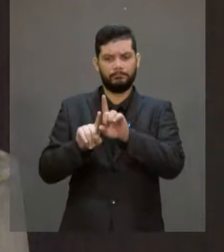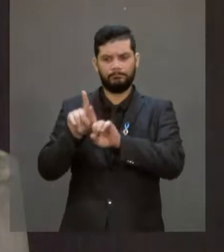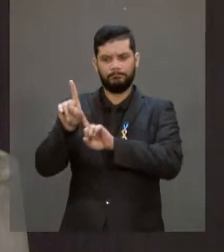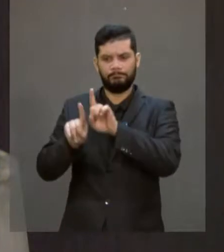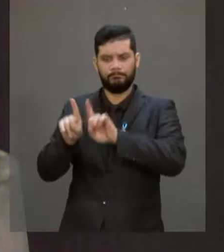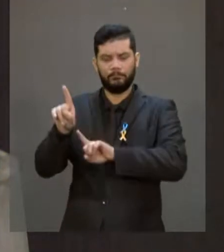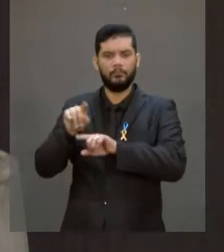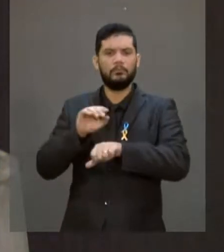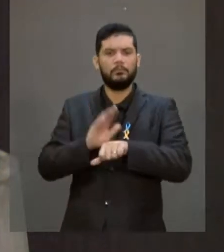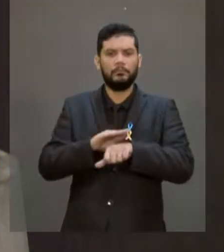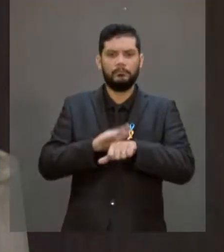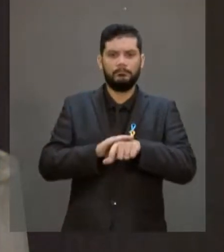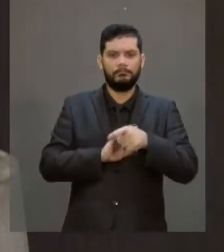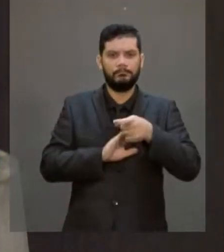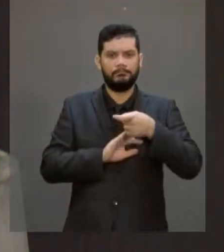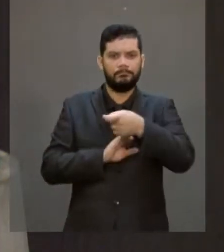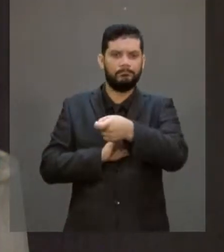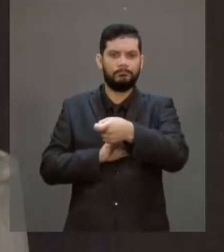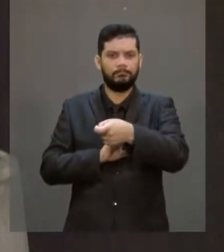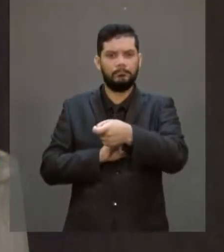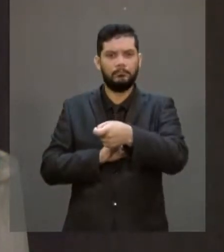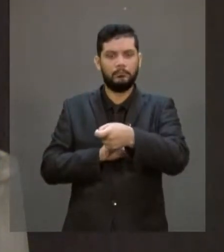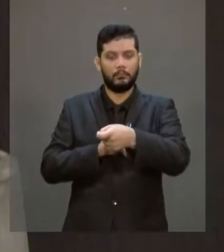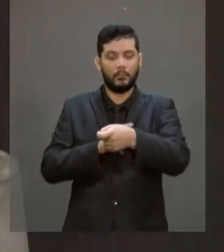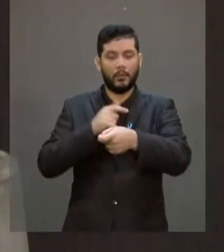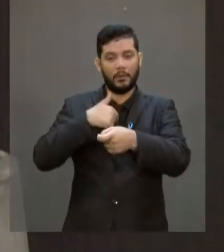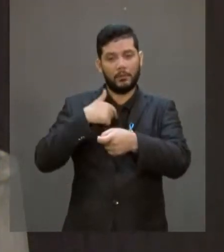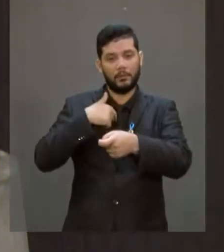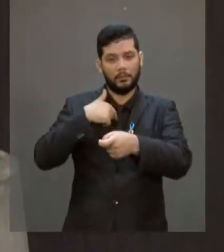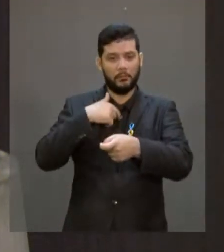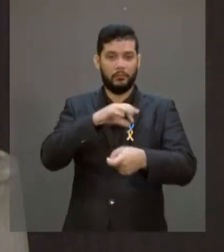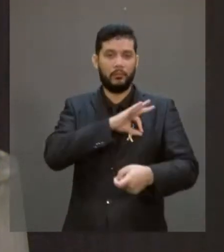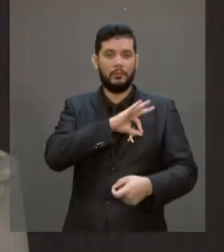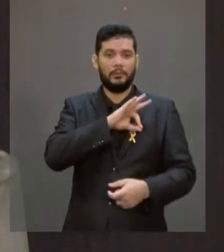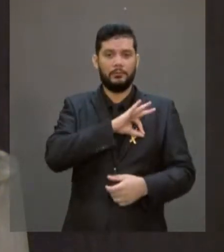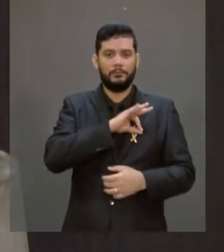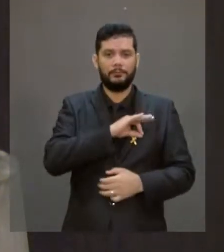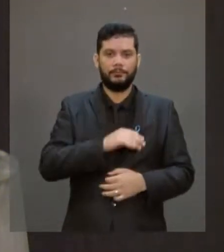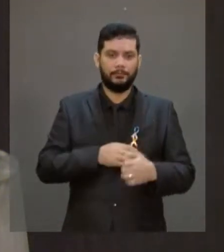Entre 2013 e 2018,